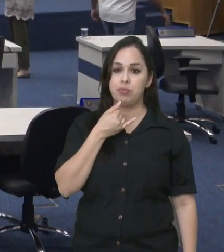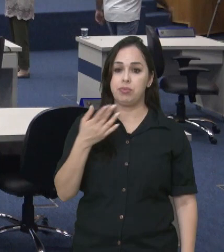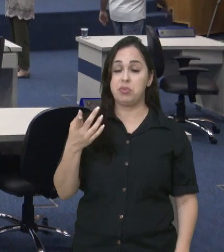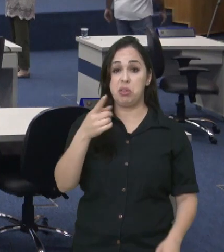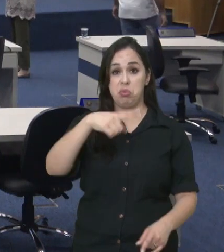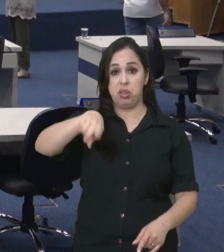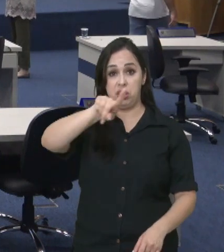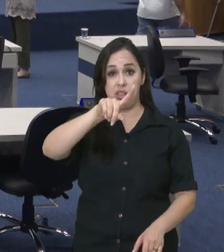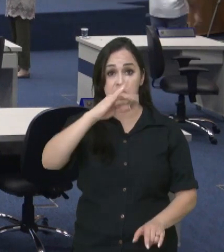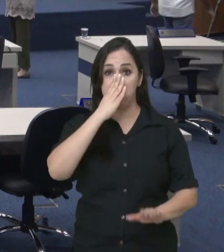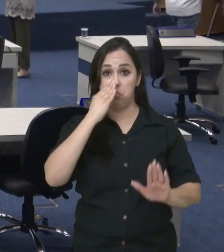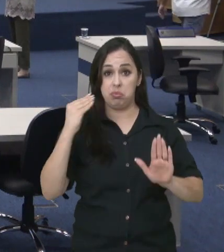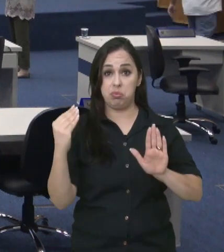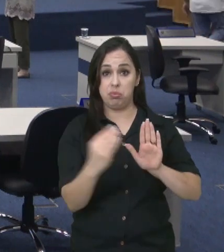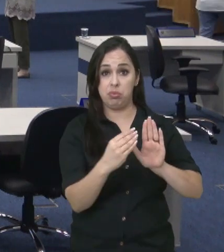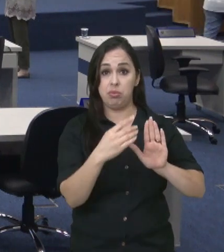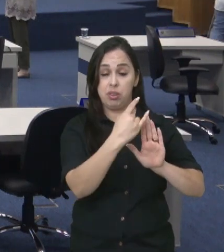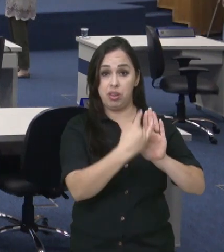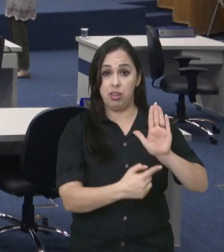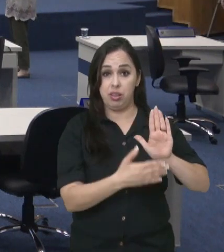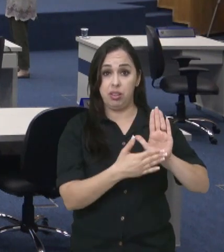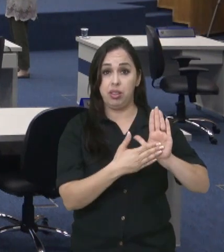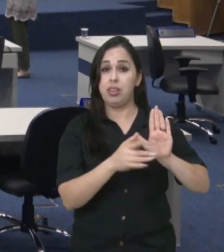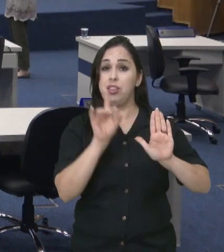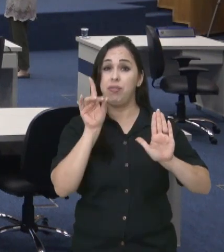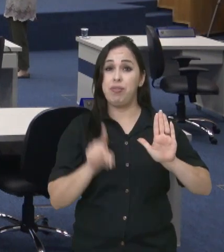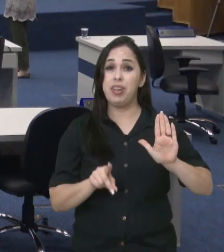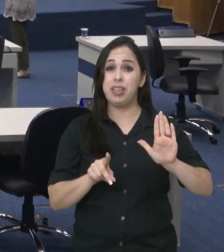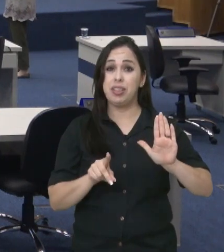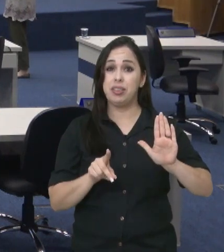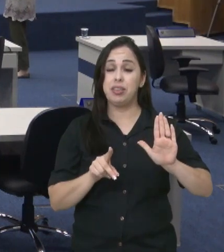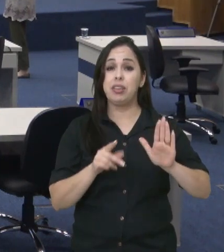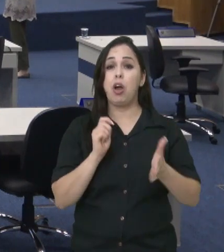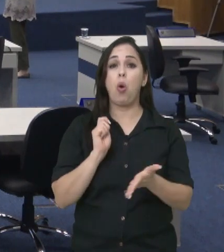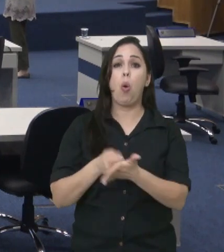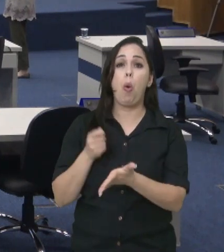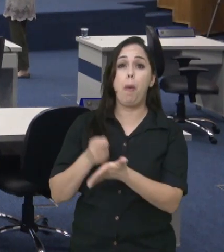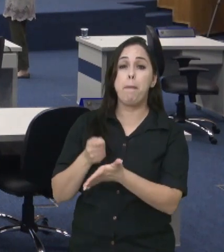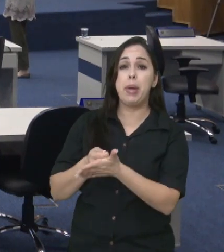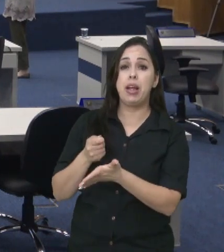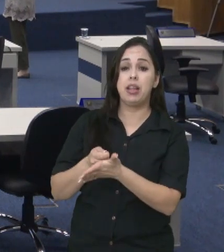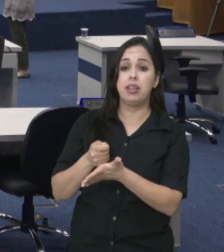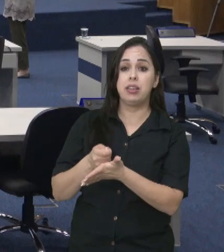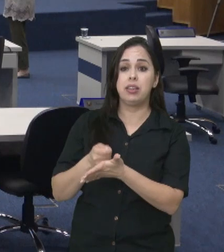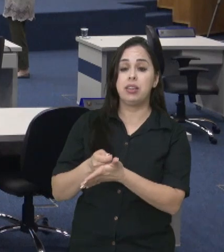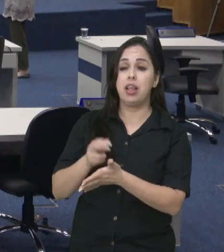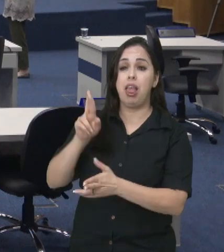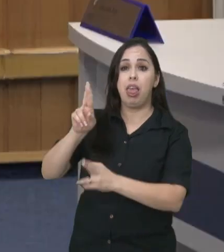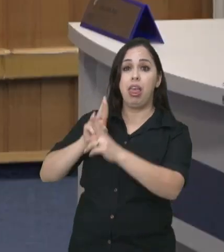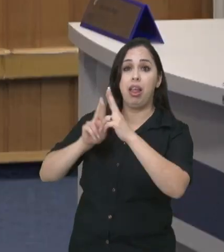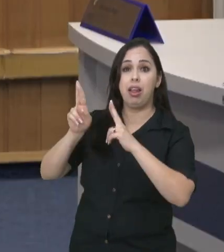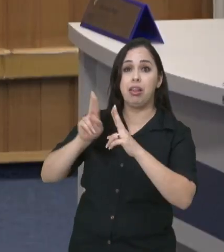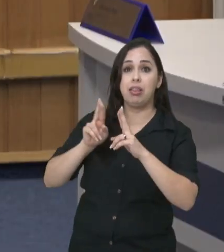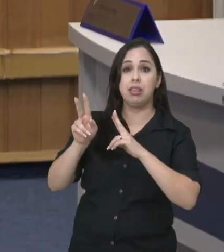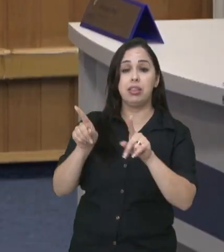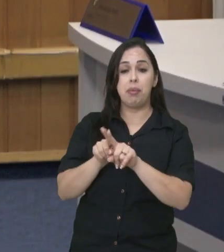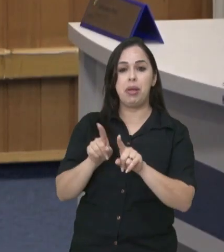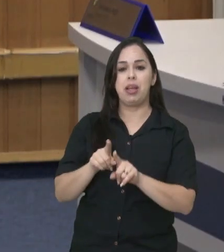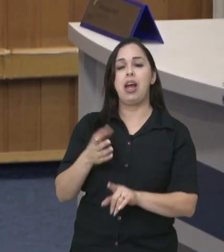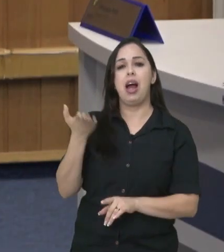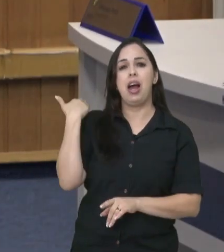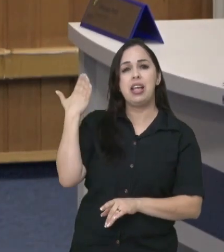rejeição desse requerimento, porque esse requerimento, na verdade, estava cobrando as respostas de outros requerimentos que eu tinha